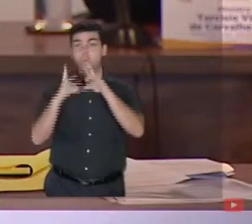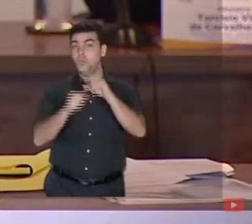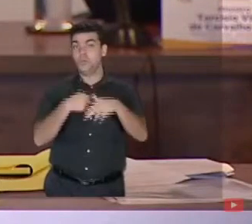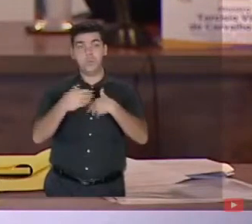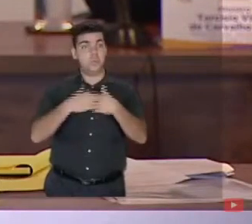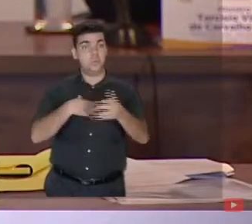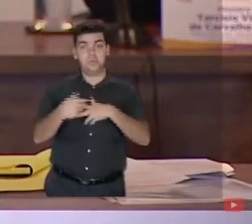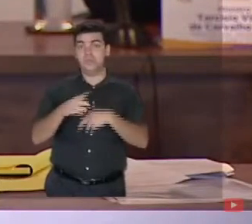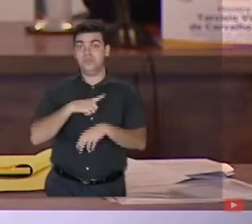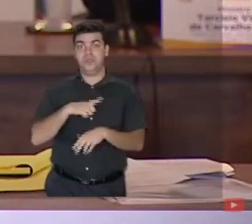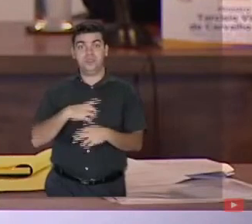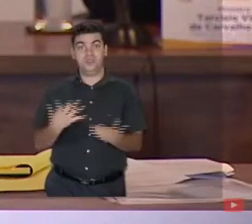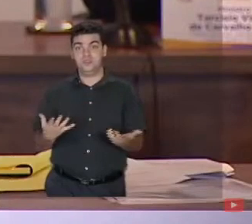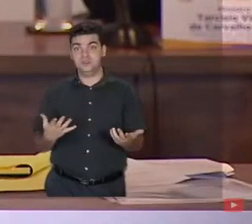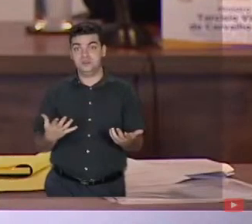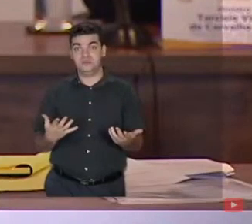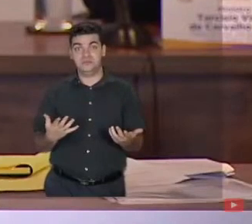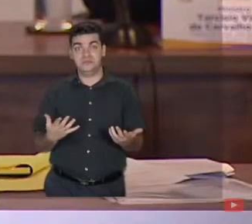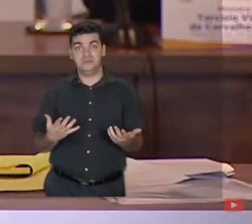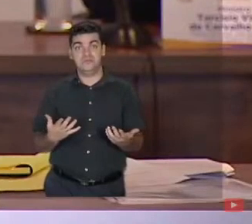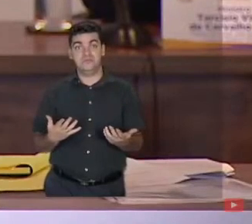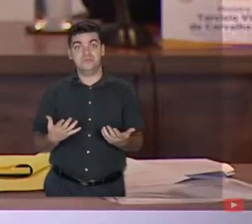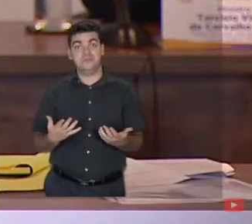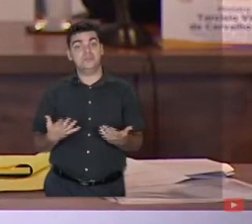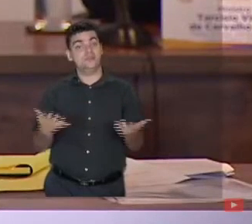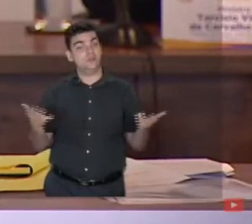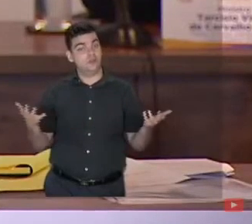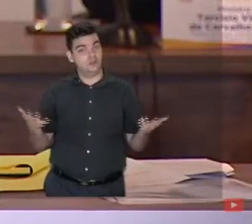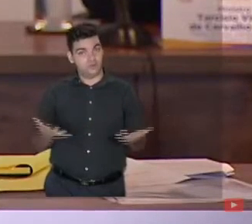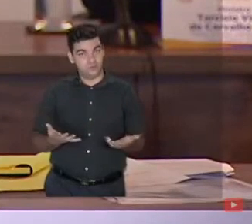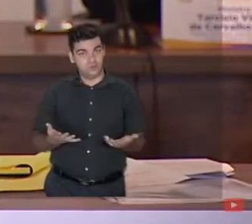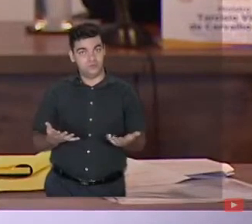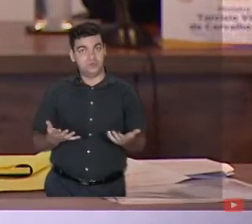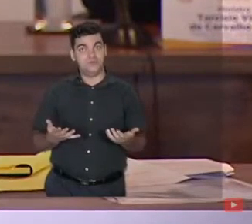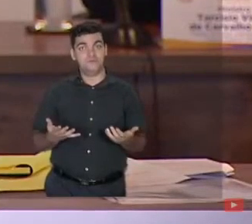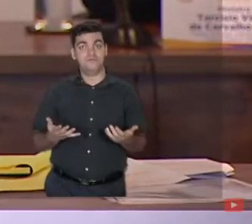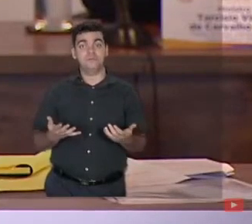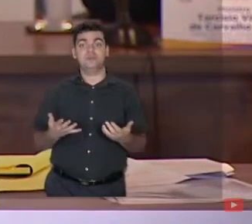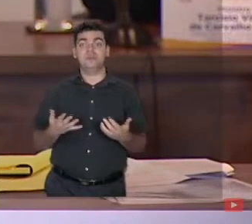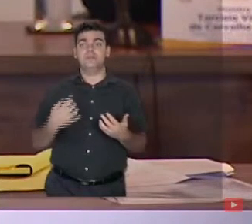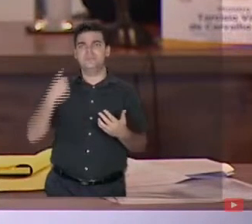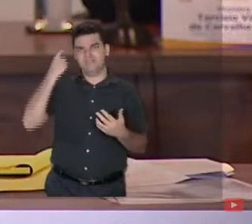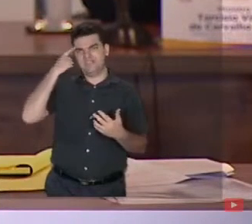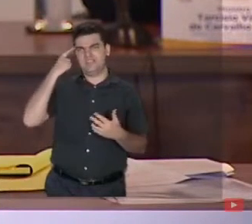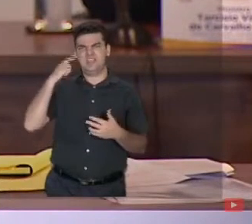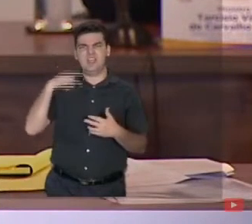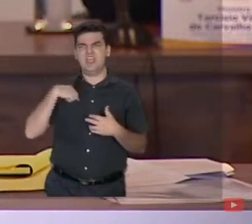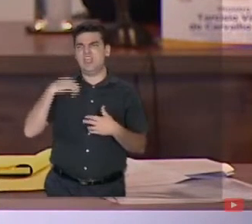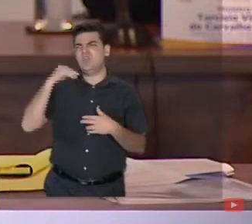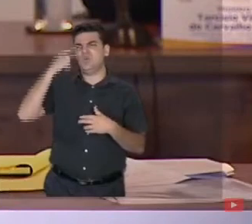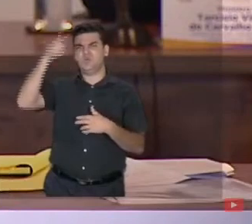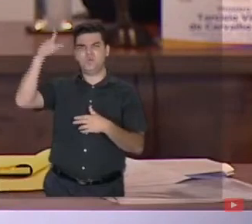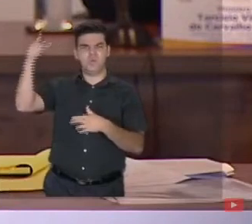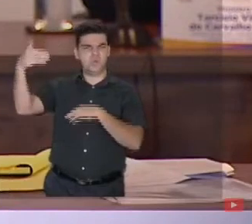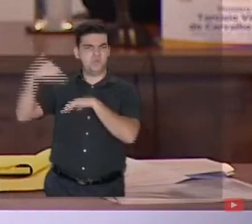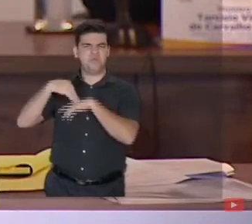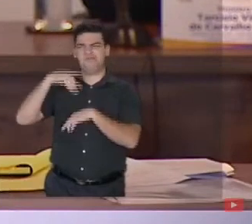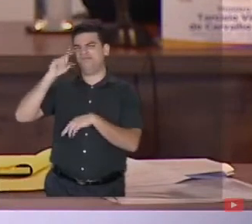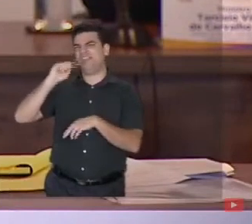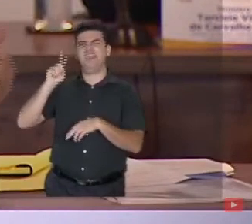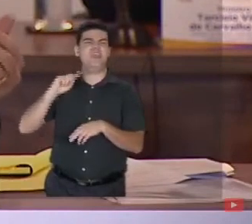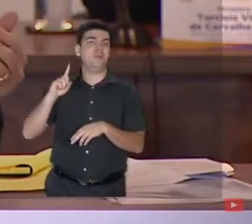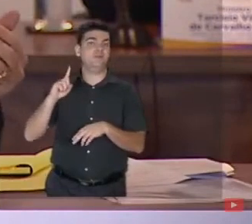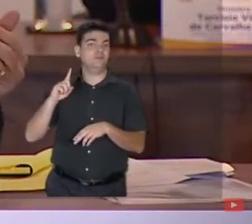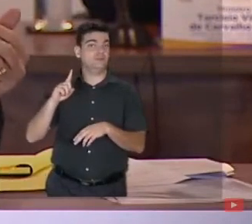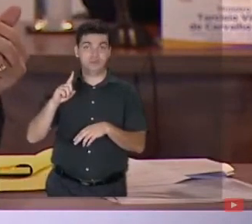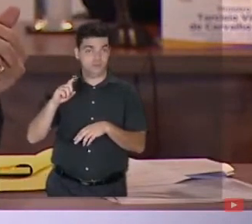mundo existem ataques. Portanto, é preciso não superestimar o fato de que existem